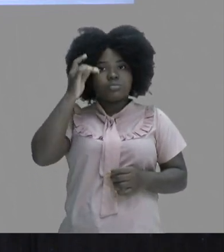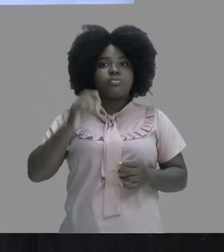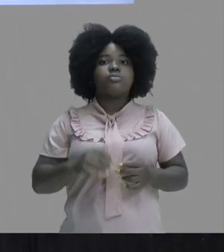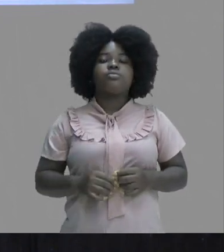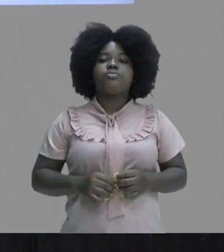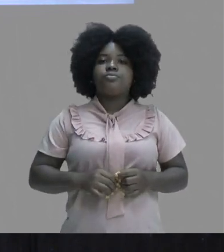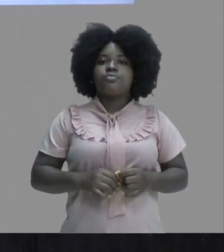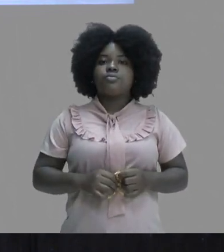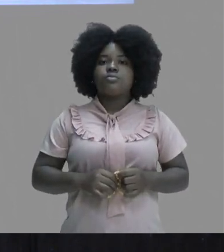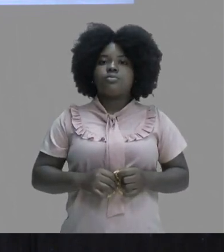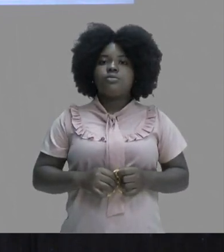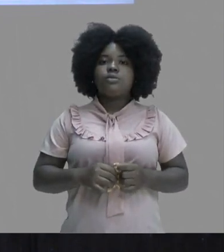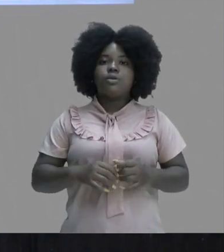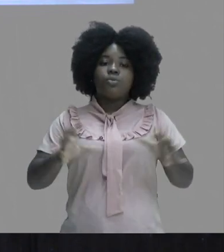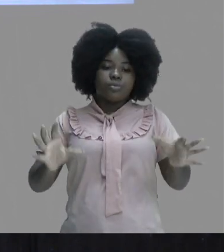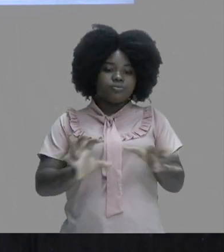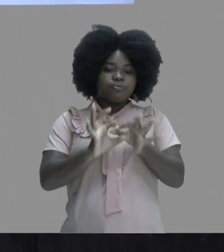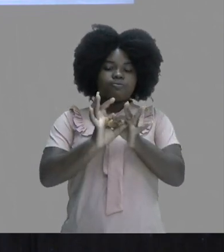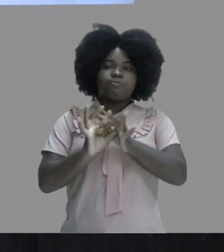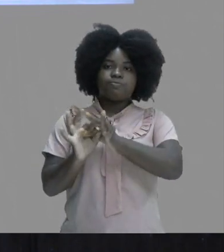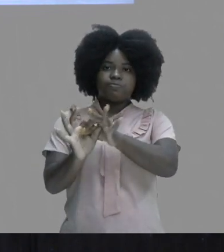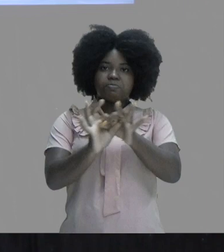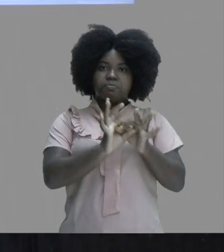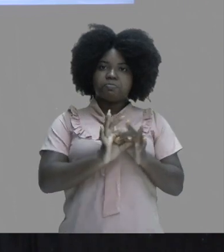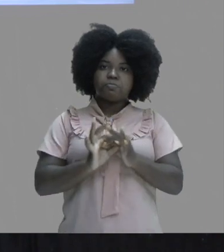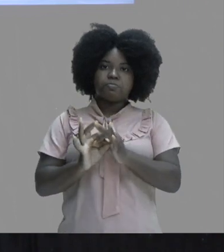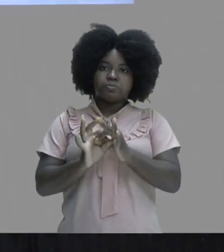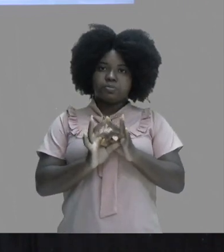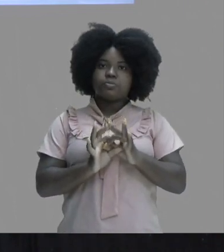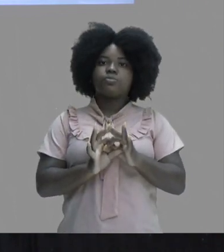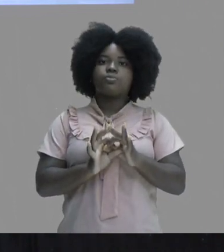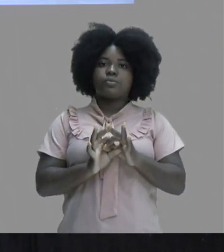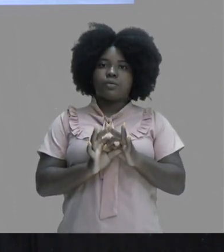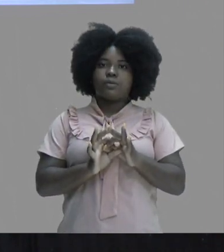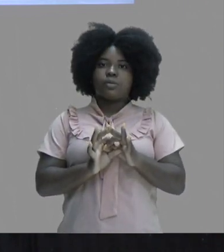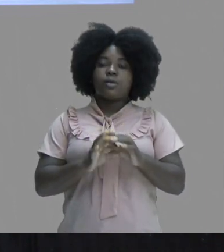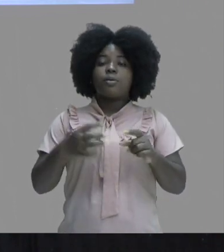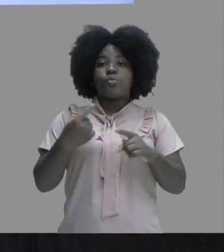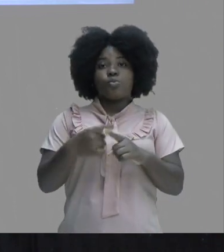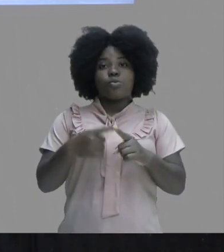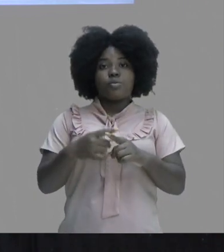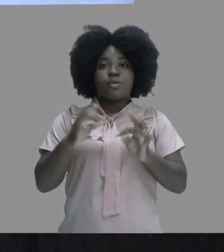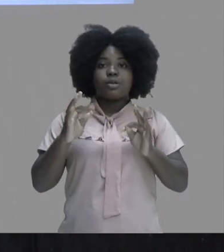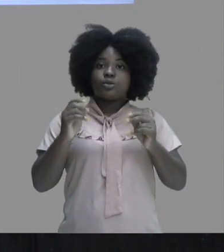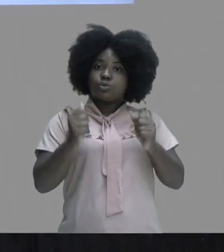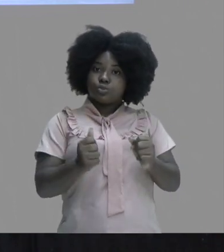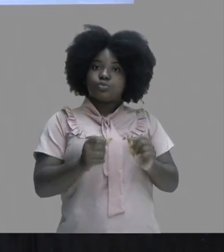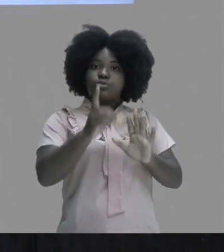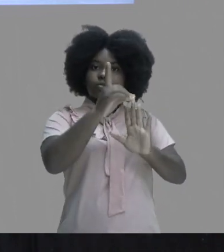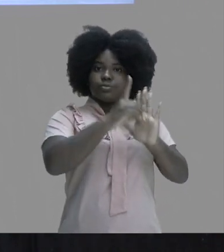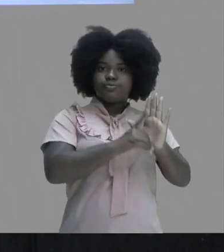complementário. Eles se complementam, eles são interdependentes porque se complementam. Um direito depende do